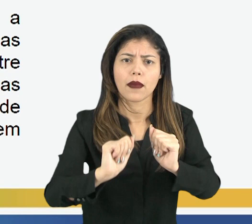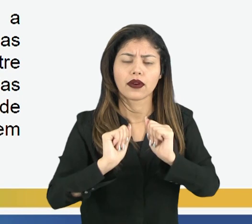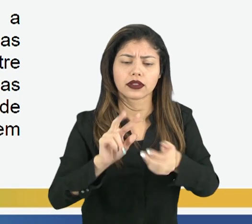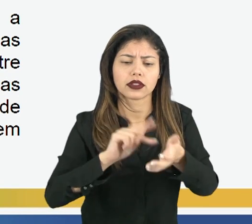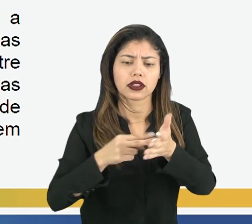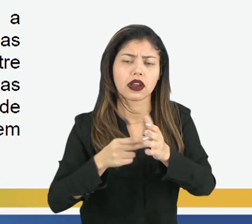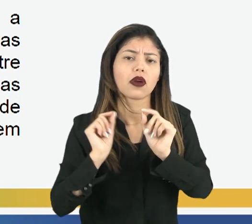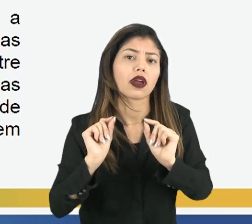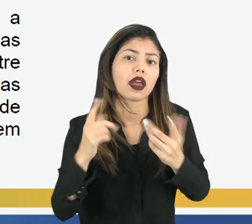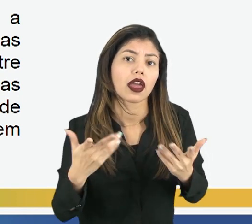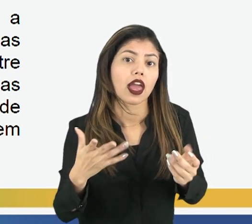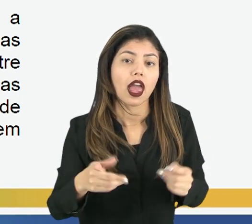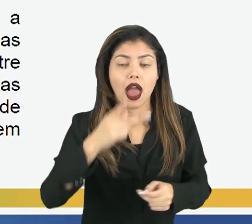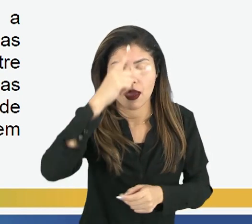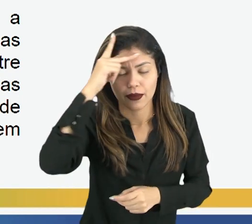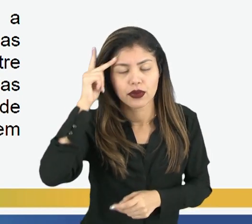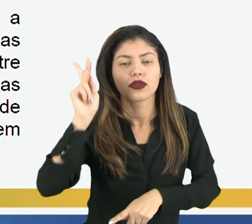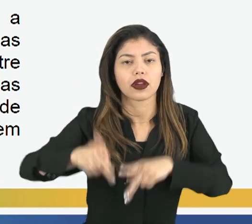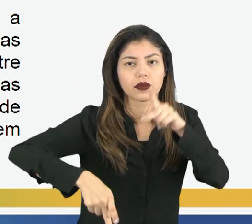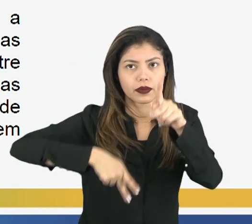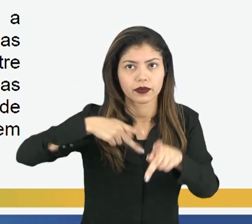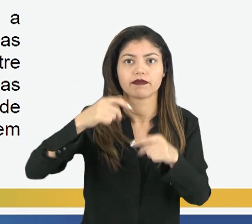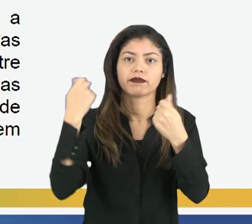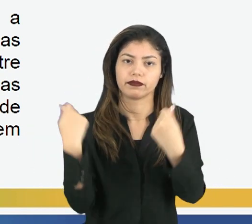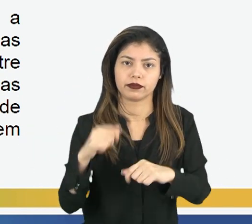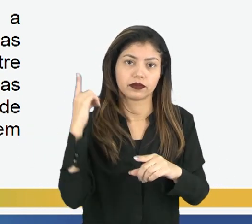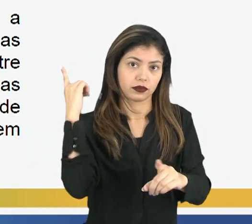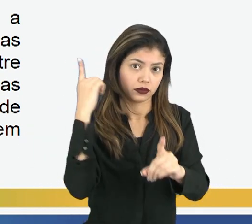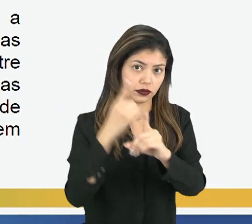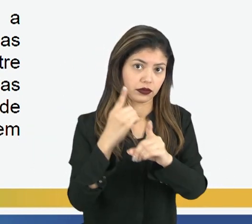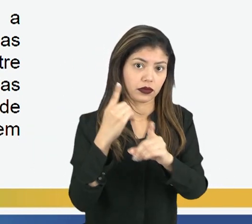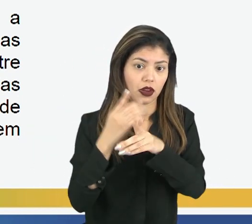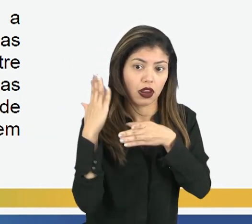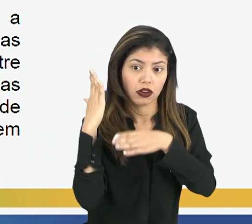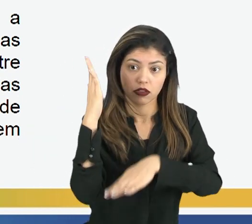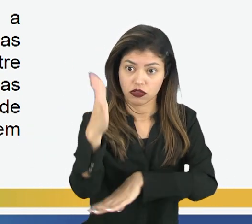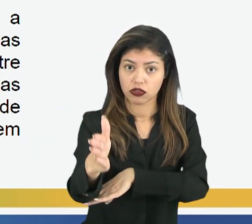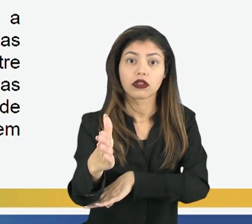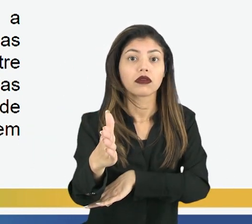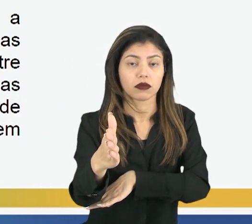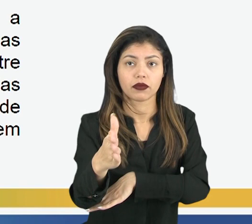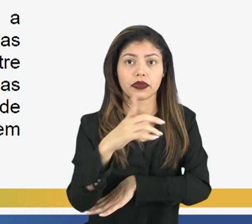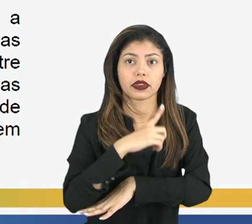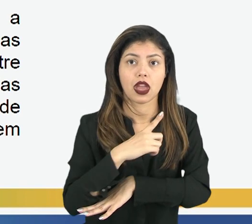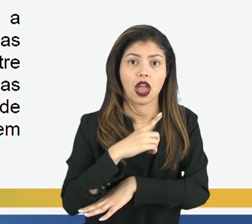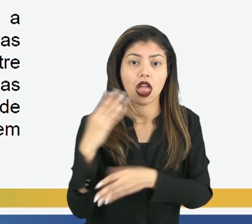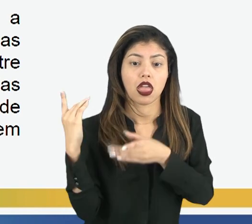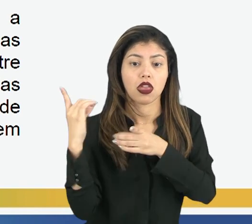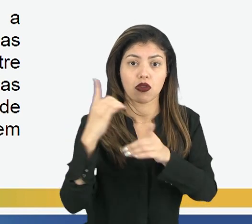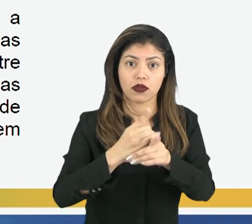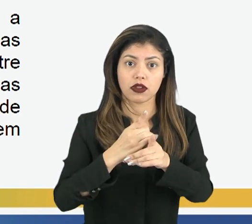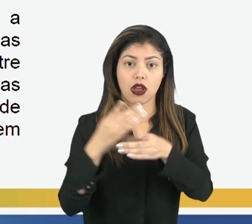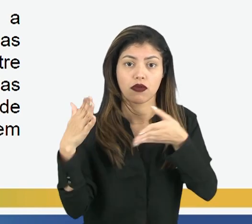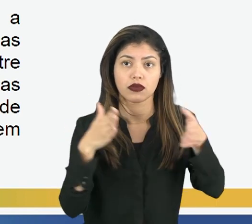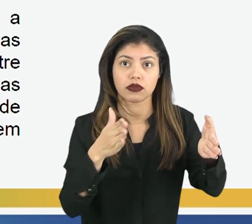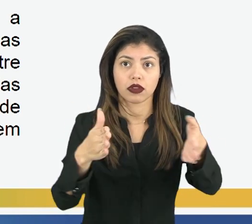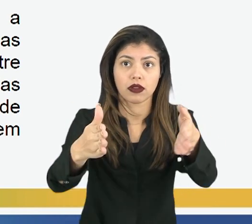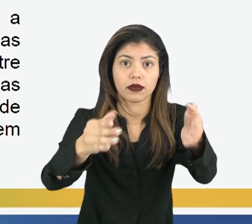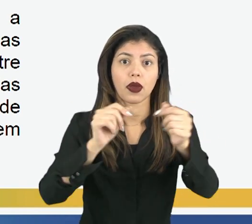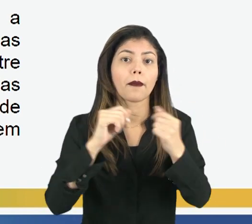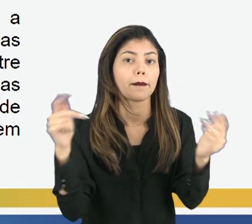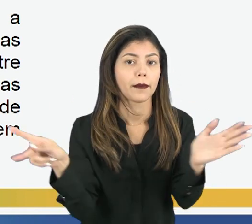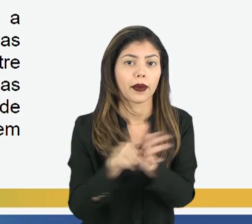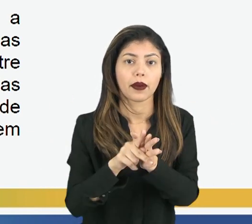a mensagem de que a população precisava encontrar as direções, precisava encontrar os seus caminhos. E nós